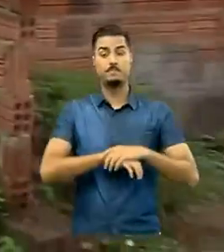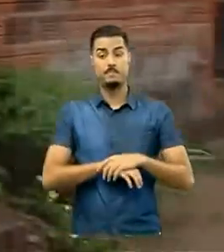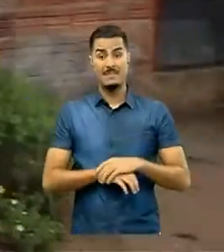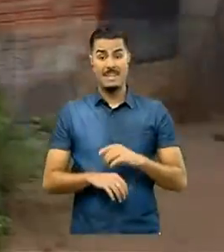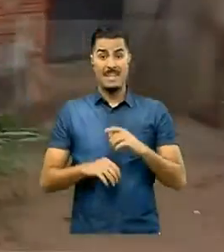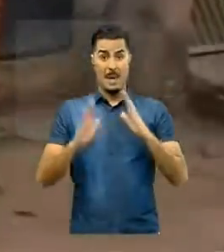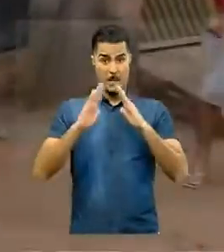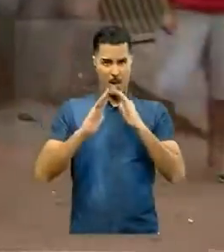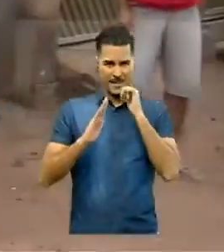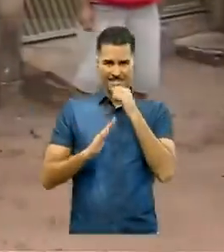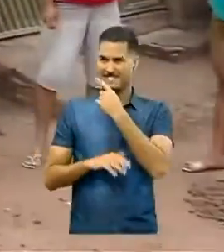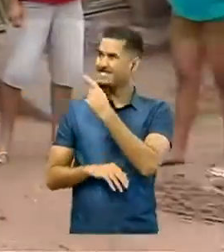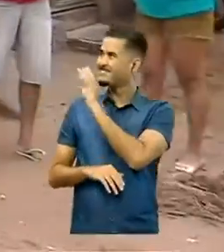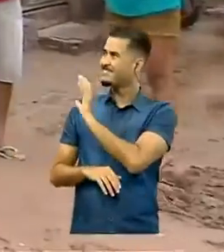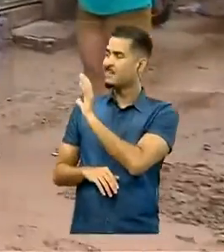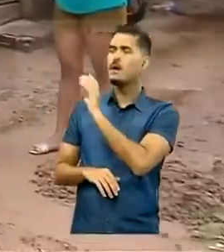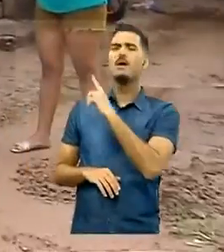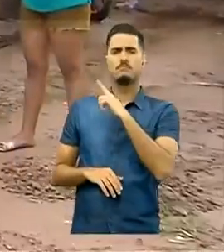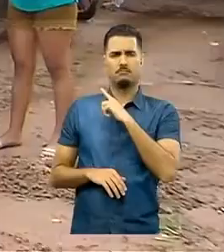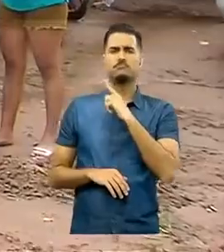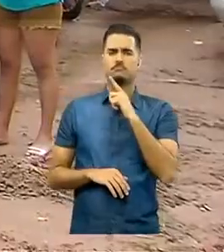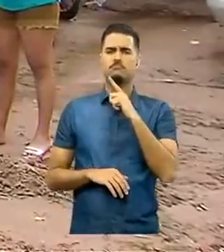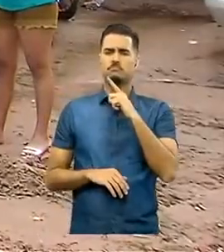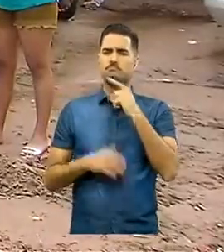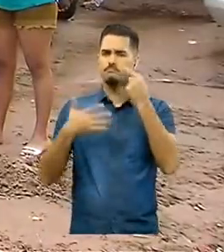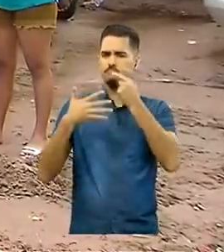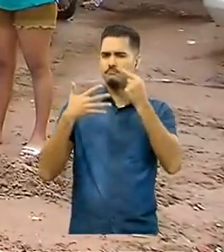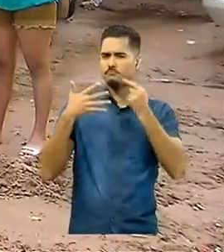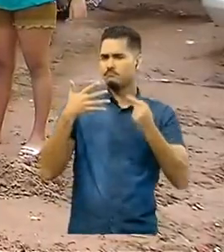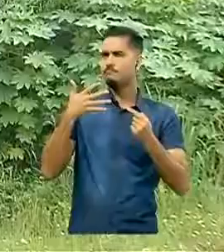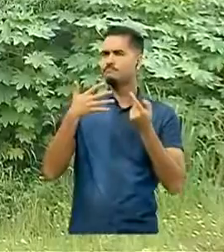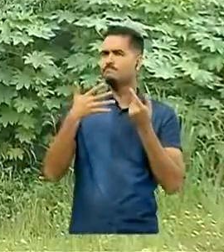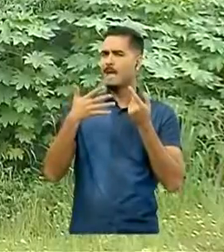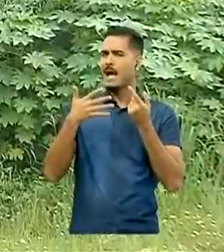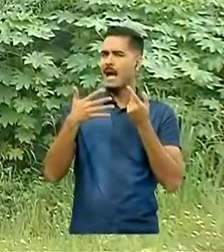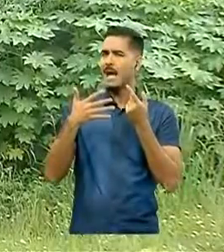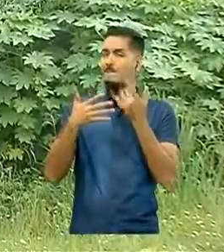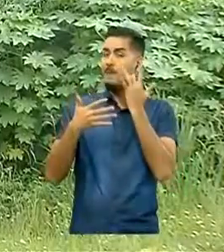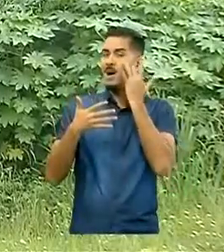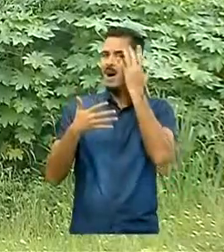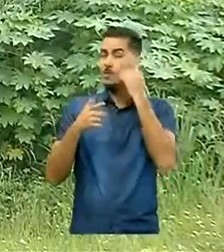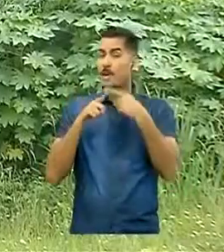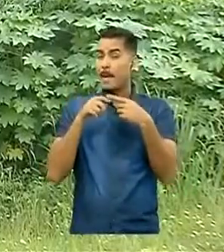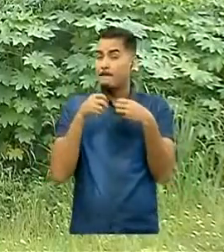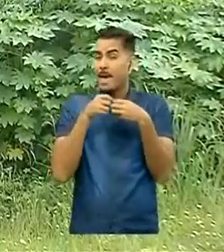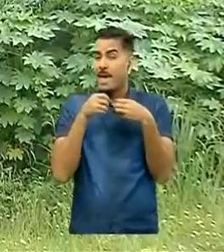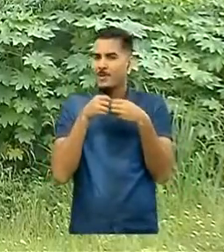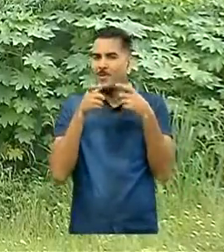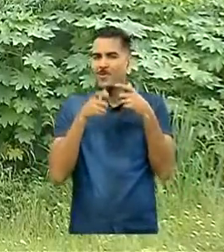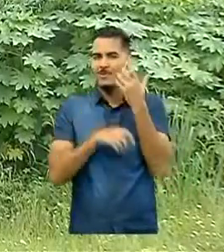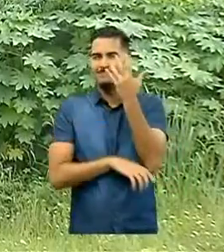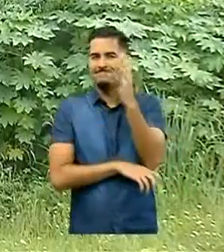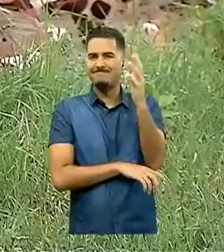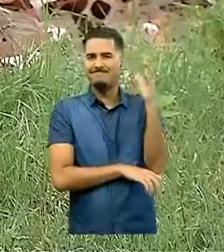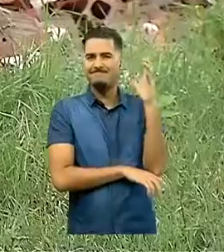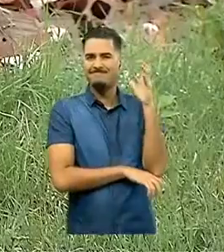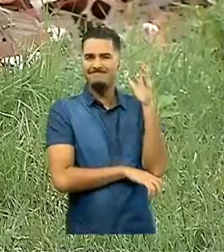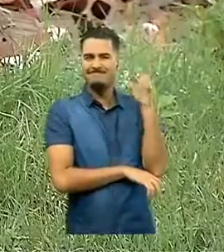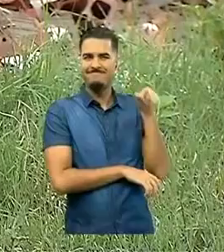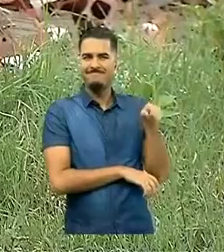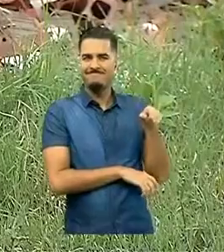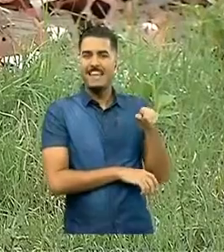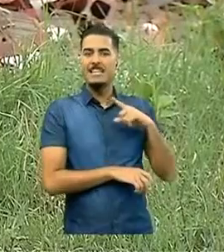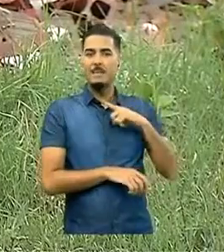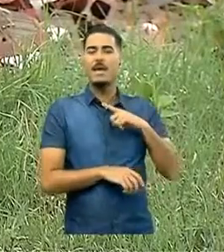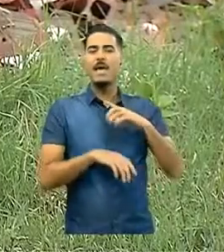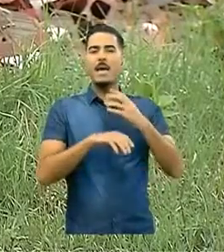onde Keiliane mora, há outros aspectos que contribuem, pois fica próxima a uma área de mata virgem e há